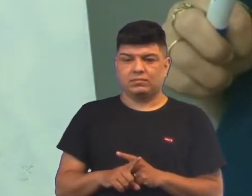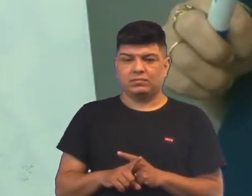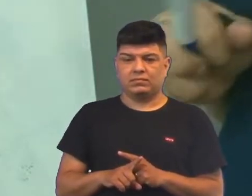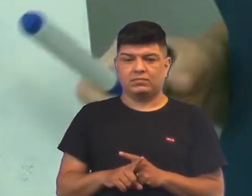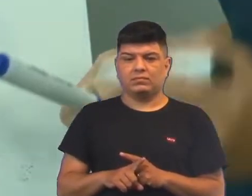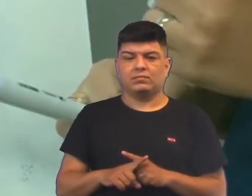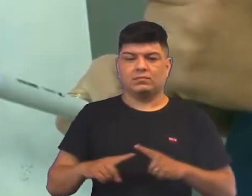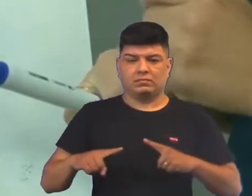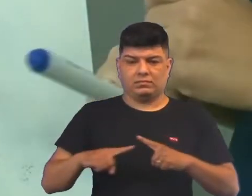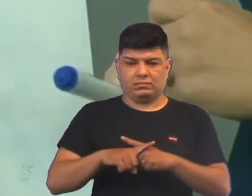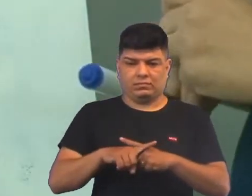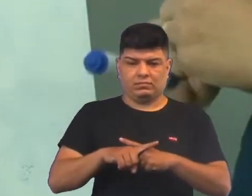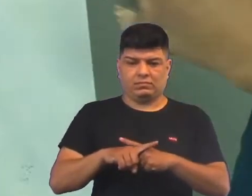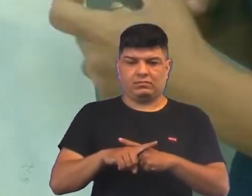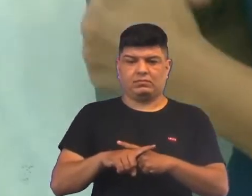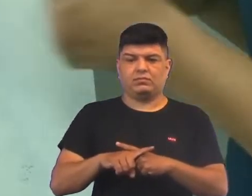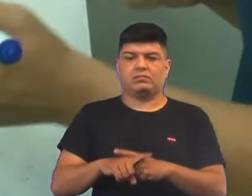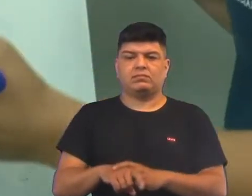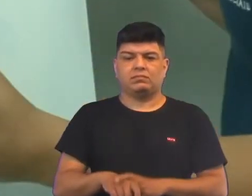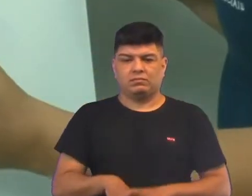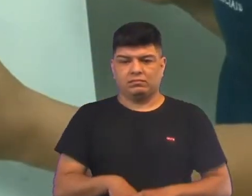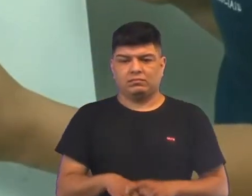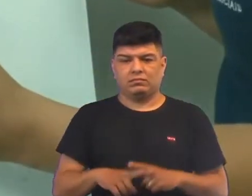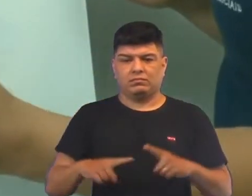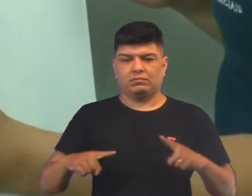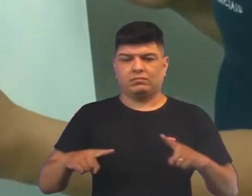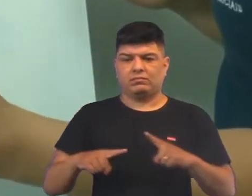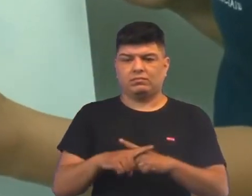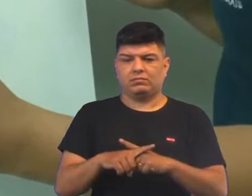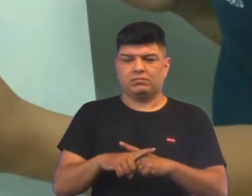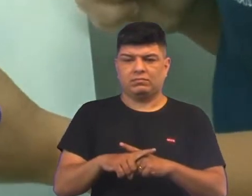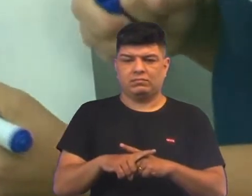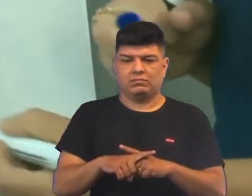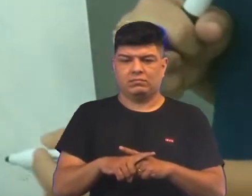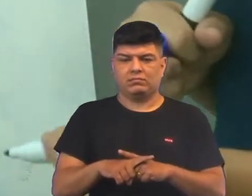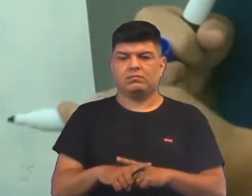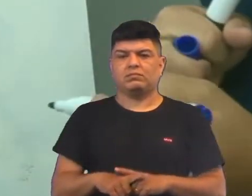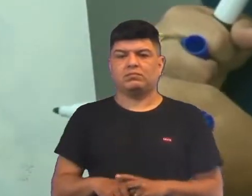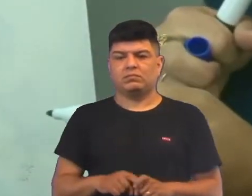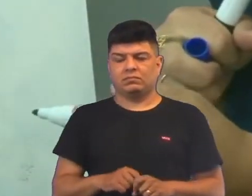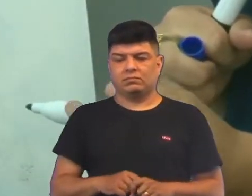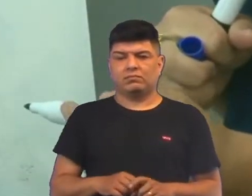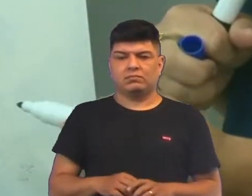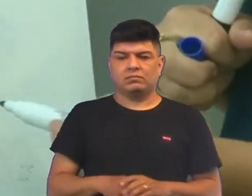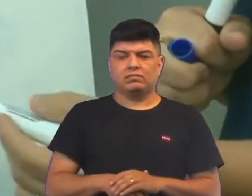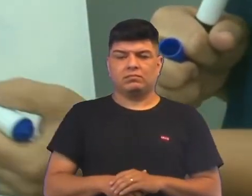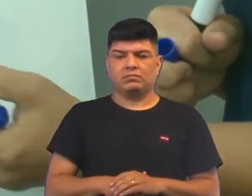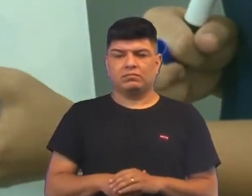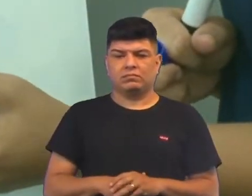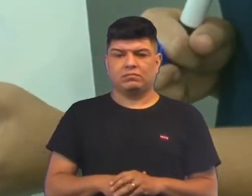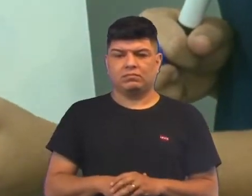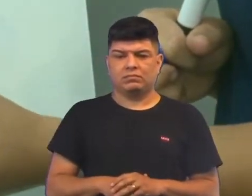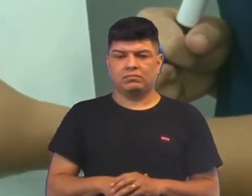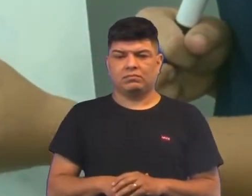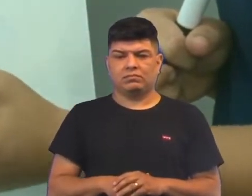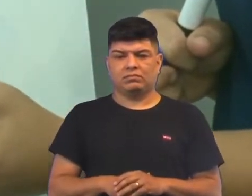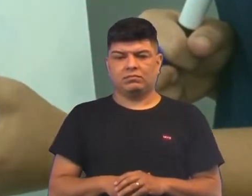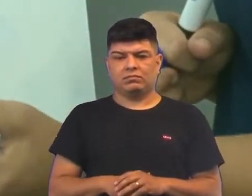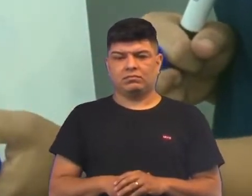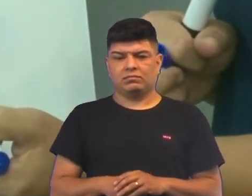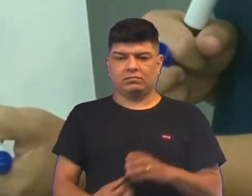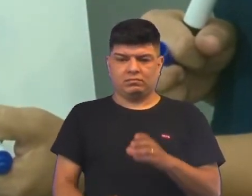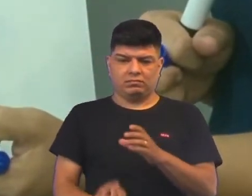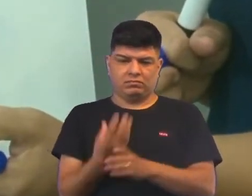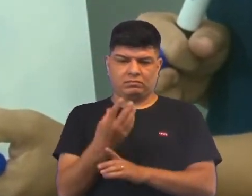se cruzaram, não foi? Elas se cruzam aqui, as minhas retas, ó. Elas se cruzam. Então, aqui eu